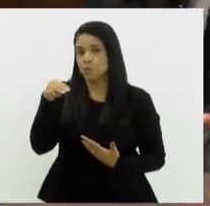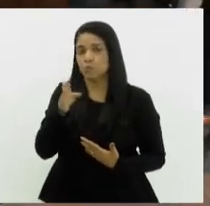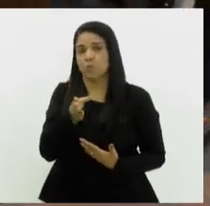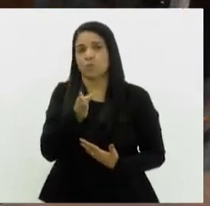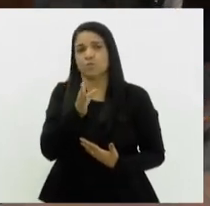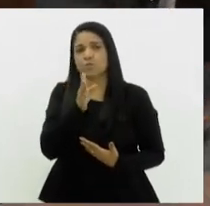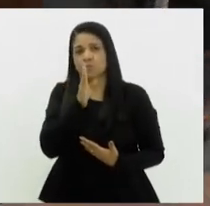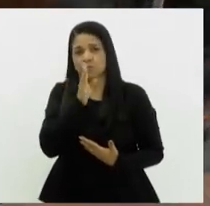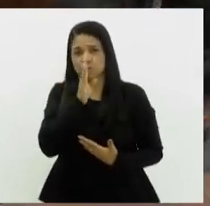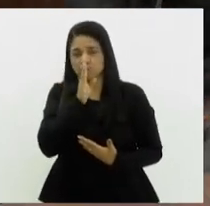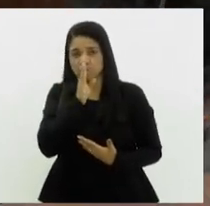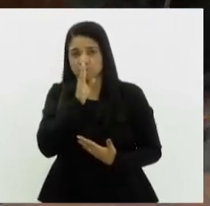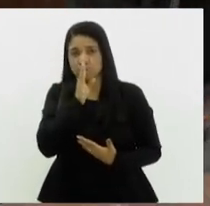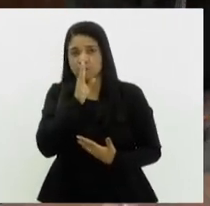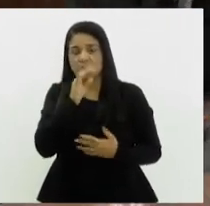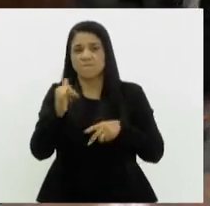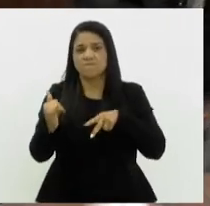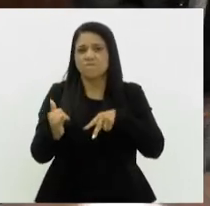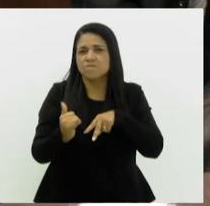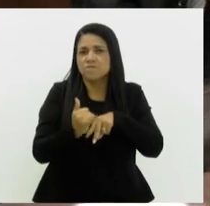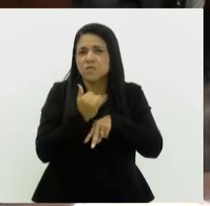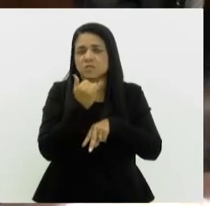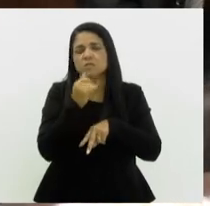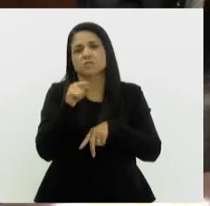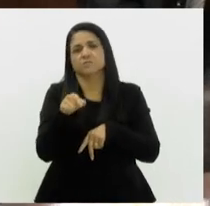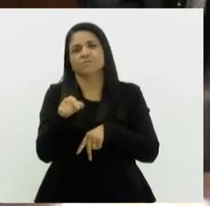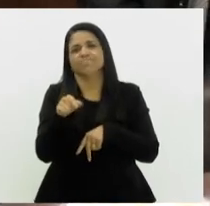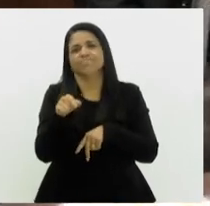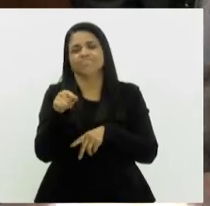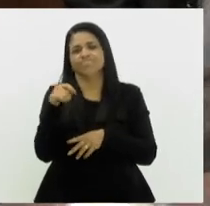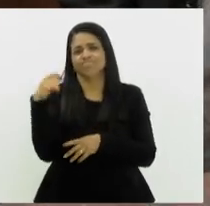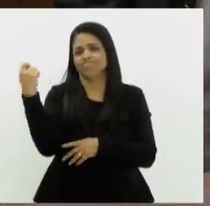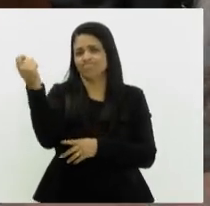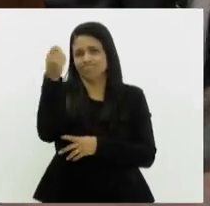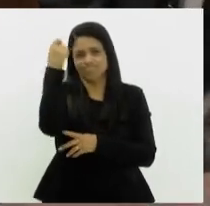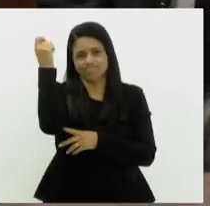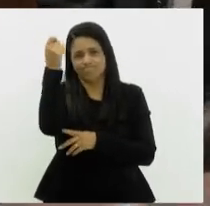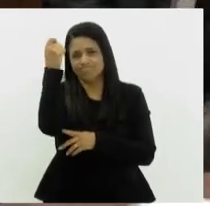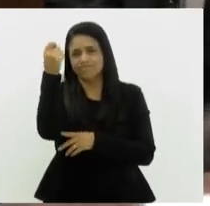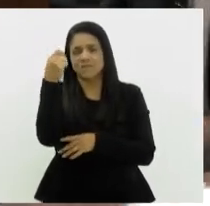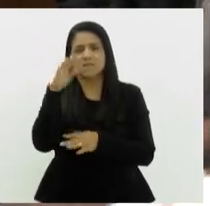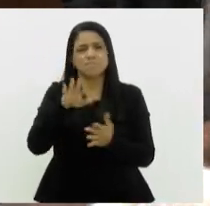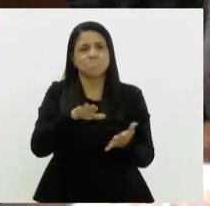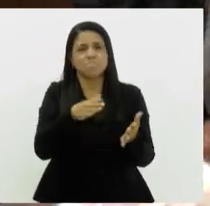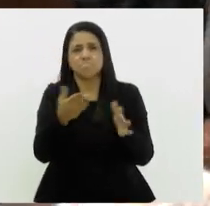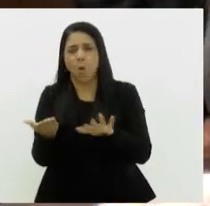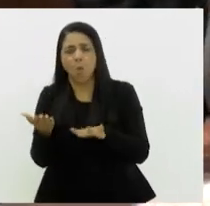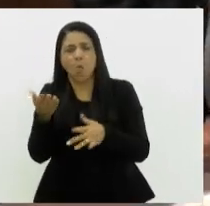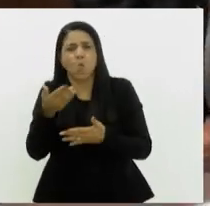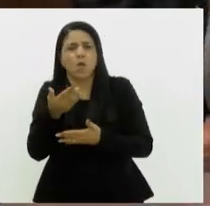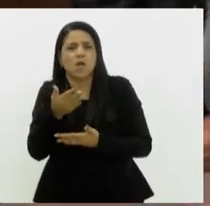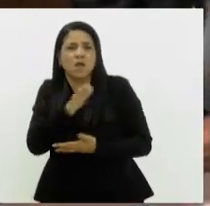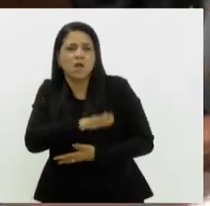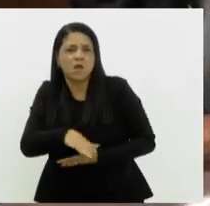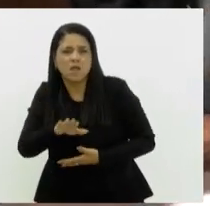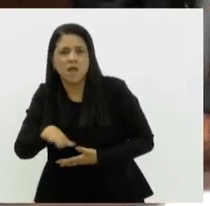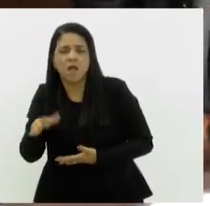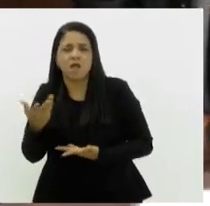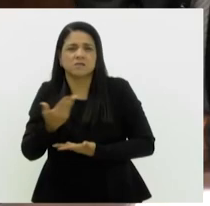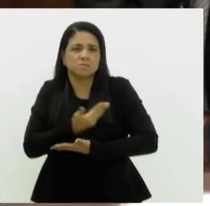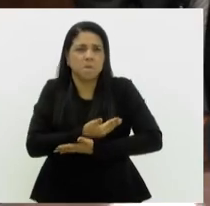silêncio pelas vítimas daquela tragédia lá no Rio Grande do Sul. Morreram crianças, senhoras,